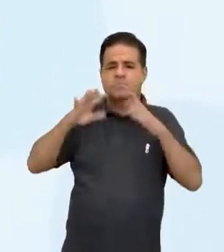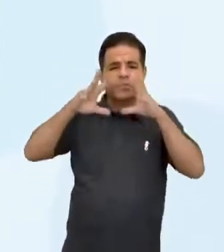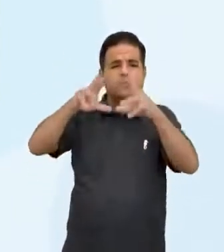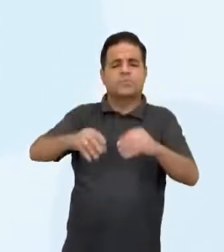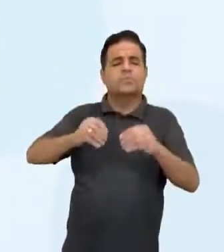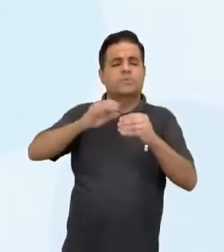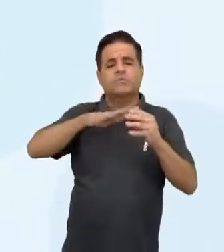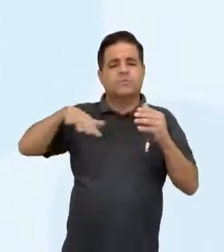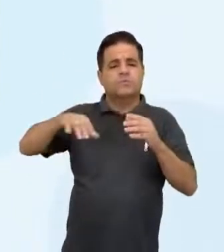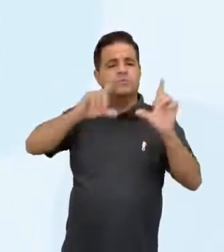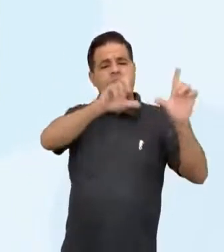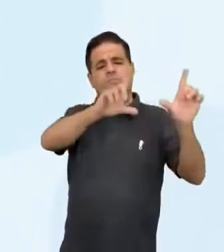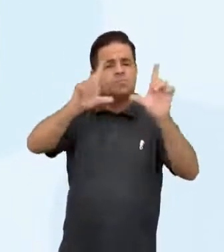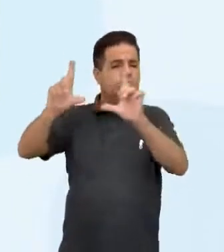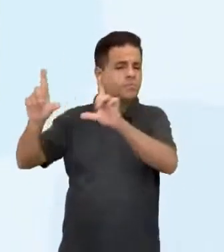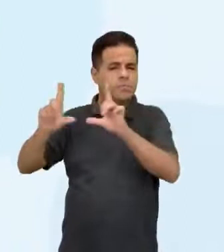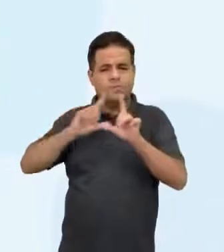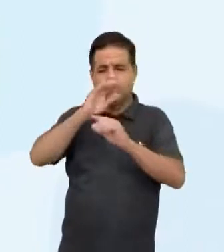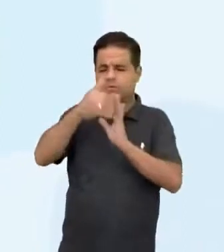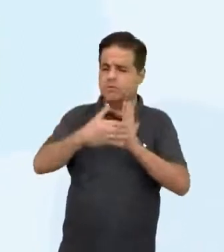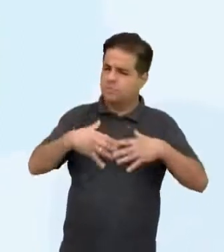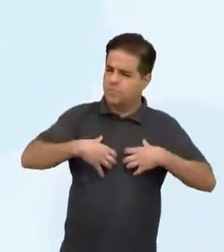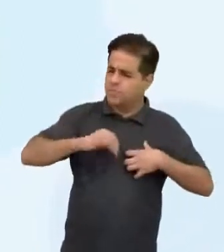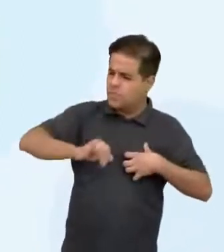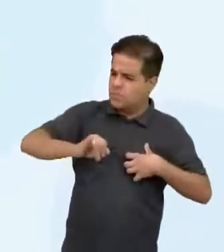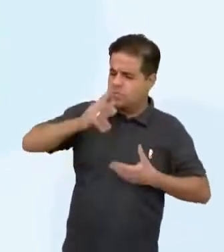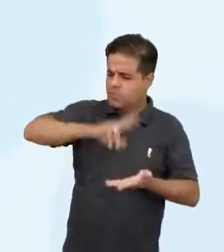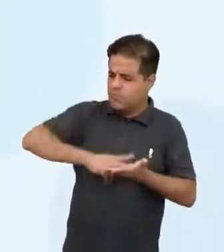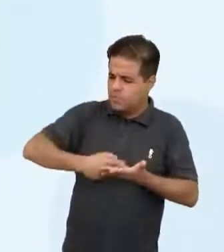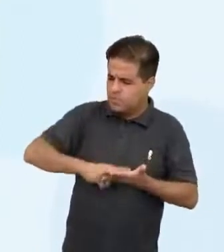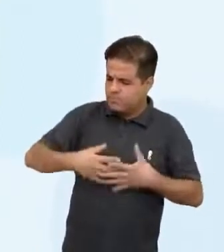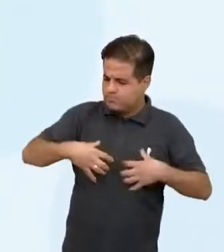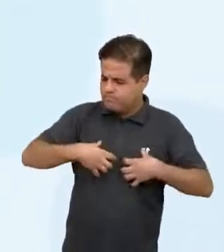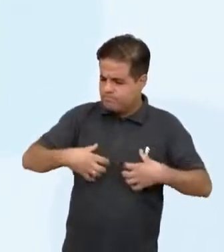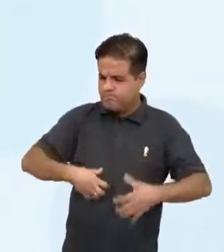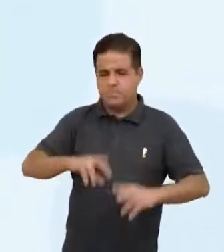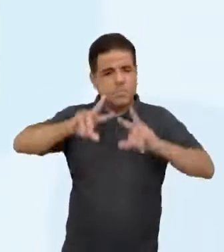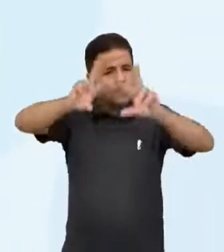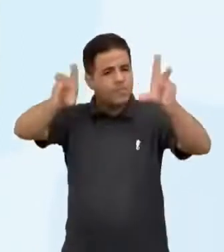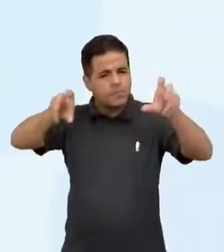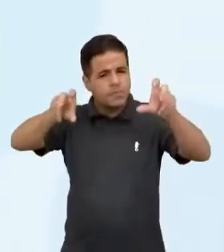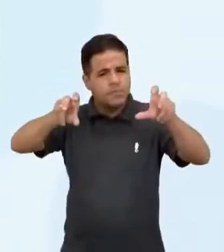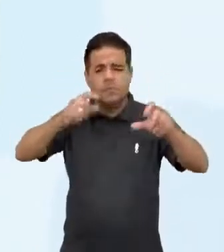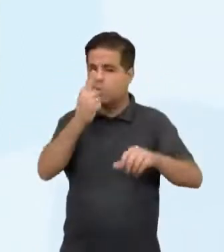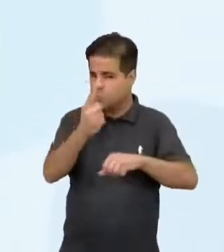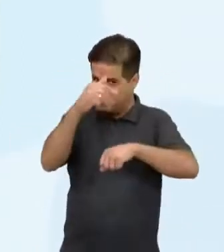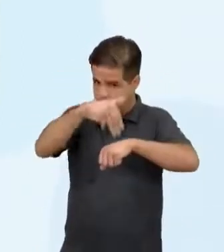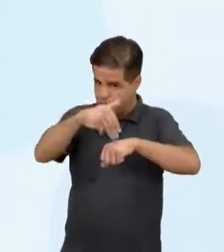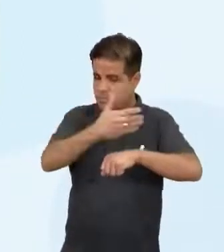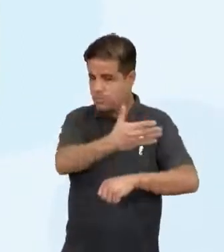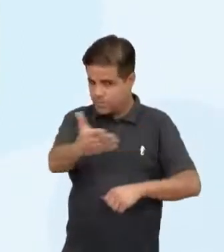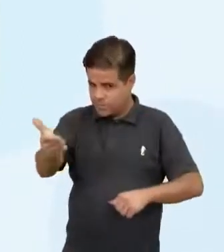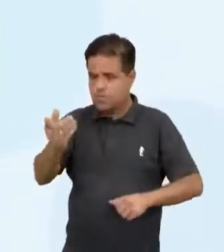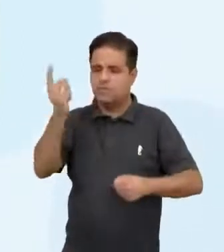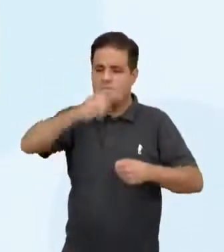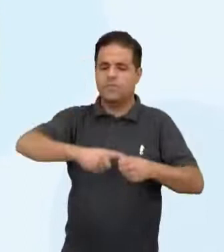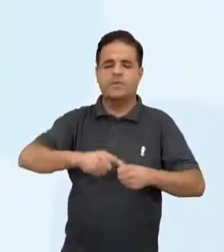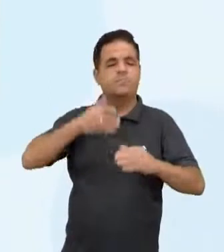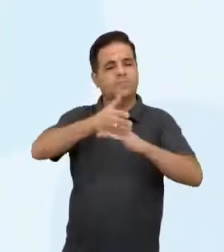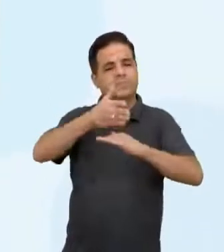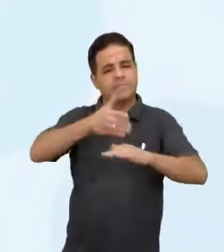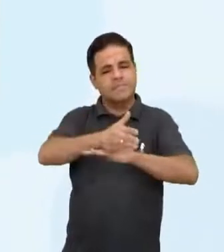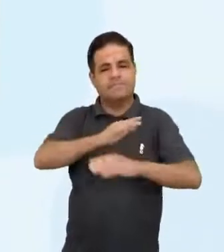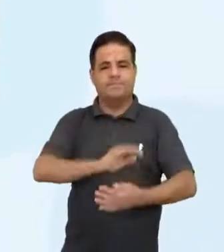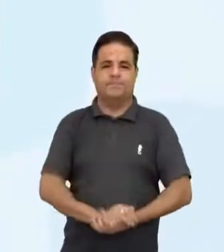todas essas figuras aí, com toda essa forma de traduzir uma situação. Um minutinho para vocês e já voltamos com a